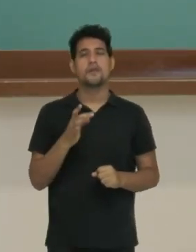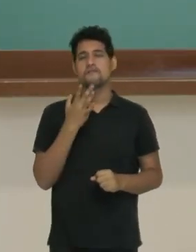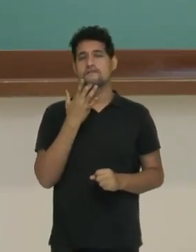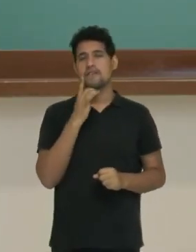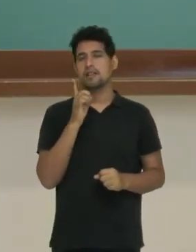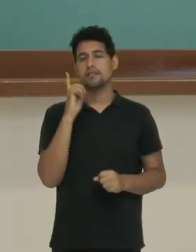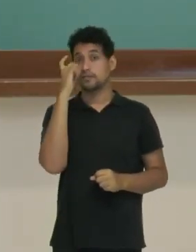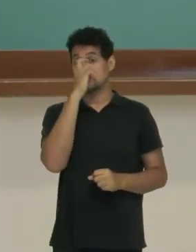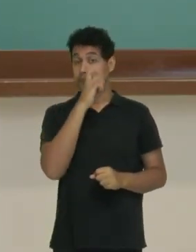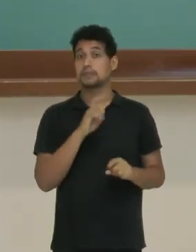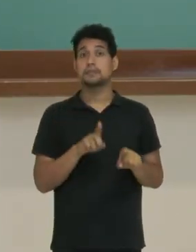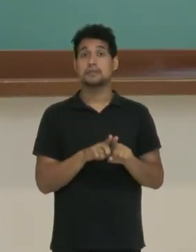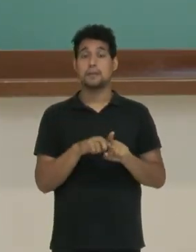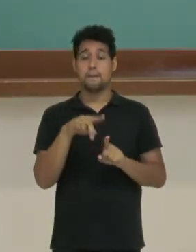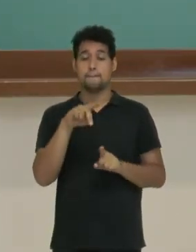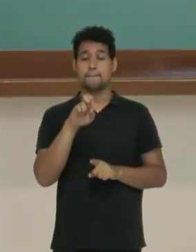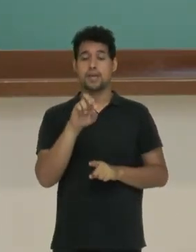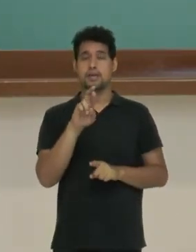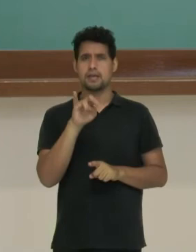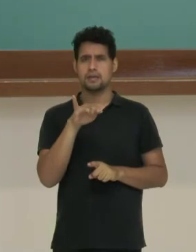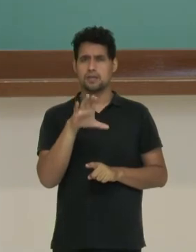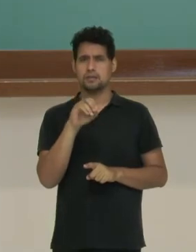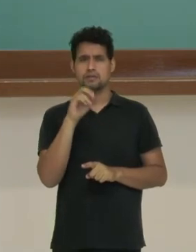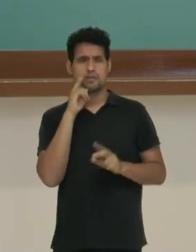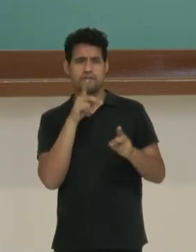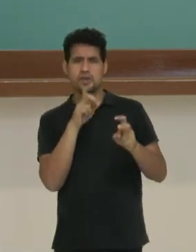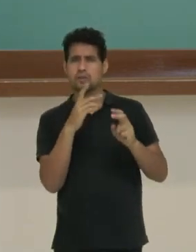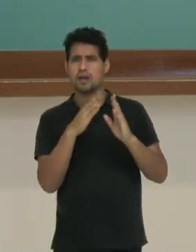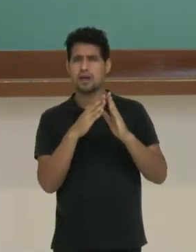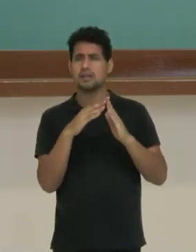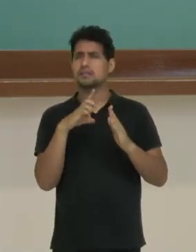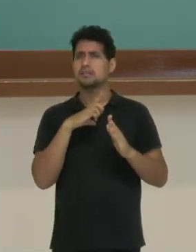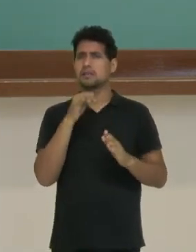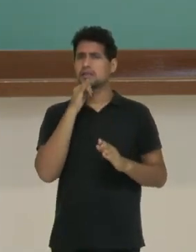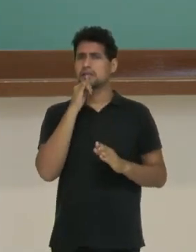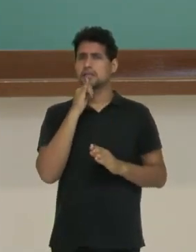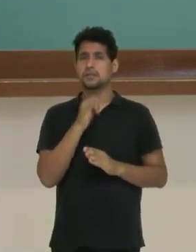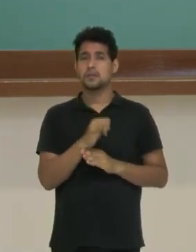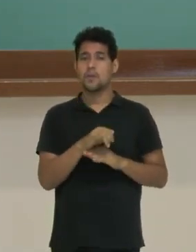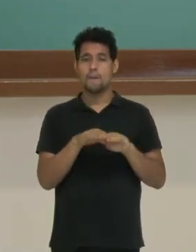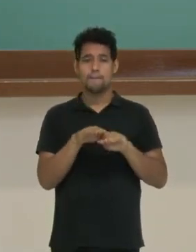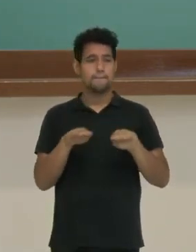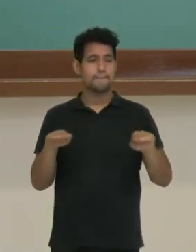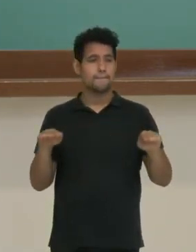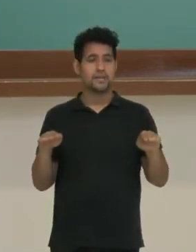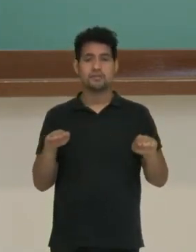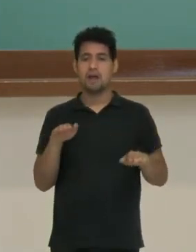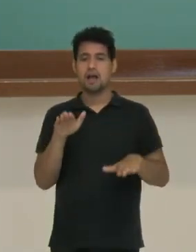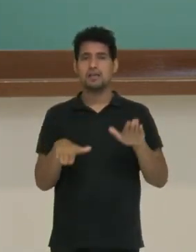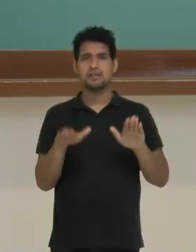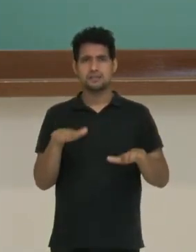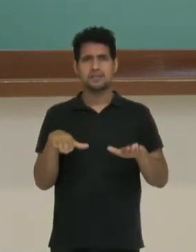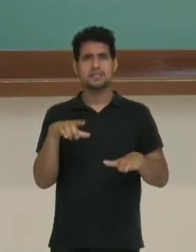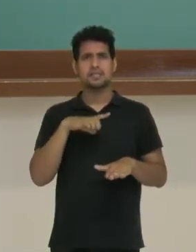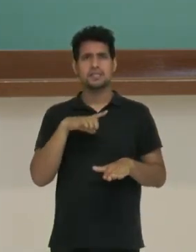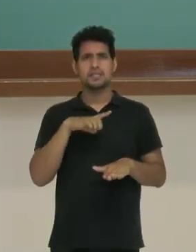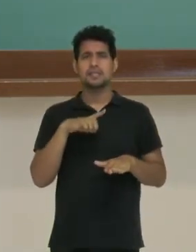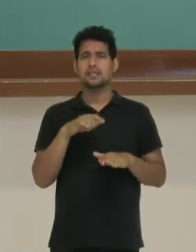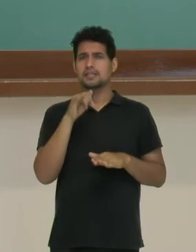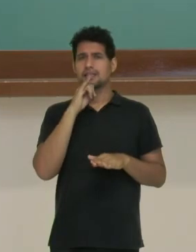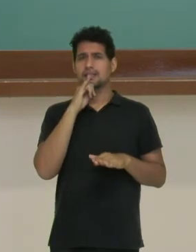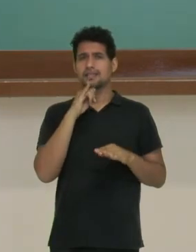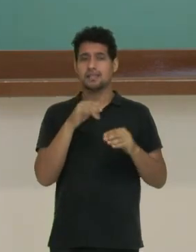isso, o perímetro normalmente, quando você olha lá na sua casa, a gente não tem o piso e às vezes a gente não tem aquele rodapé que